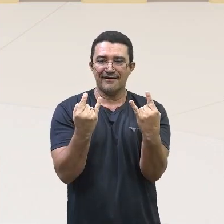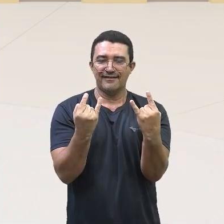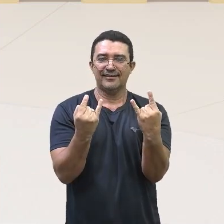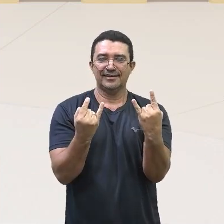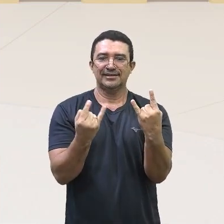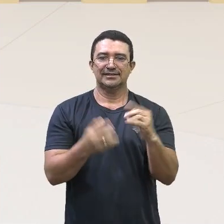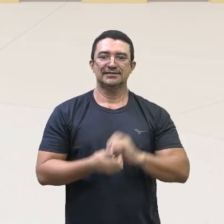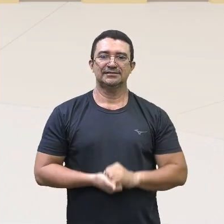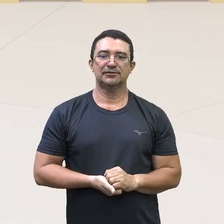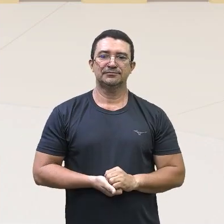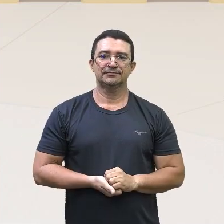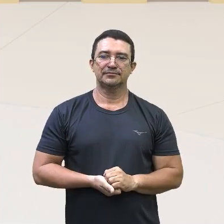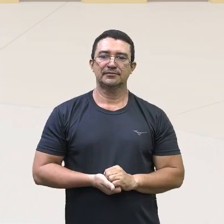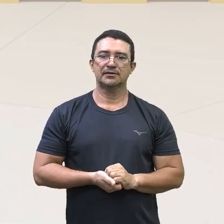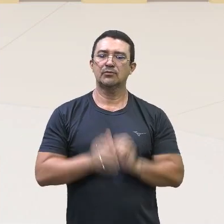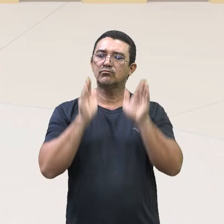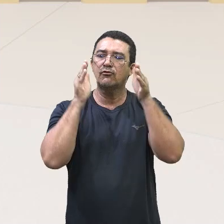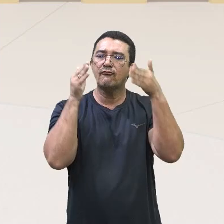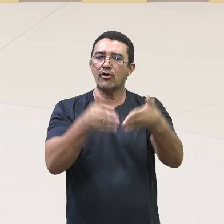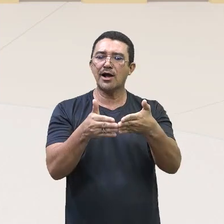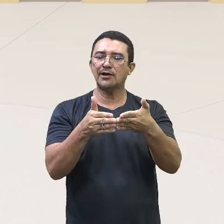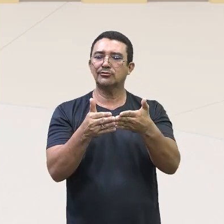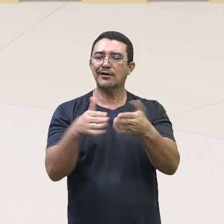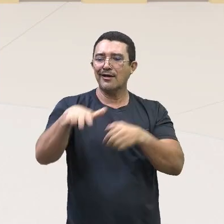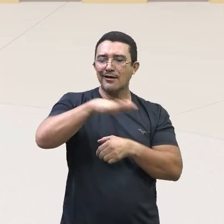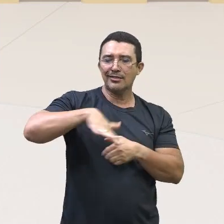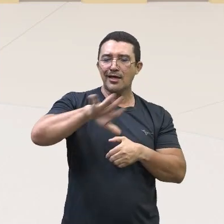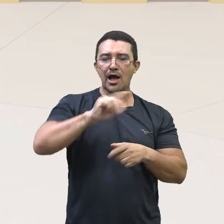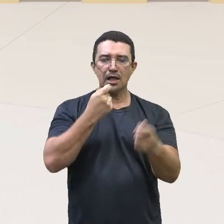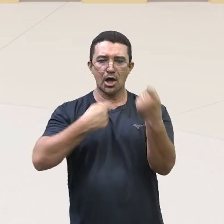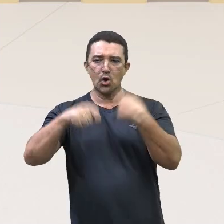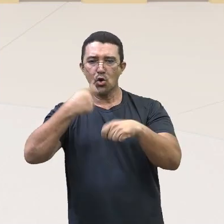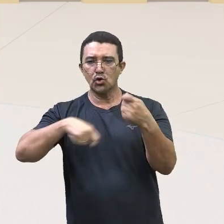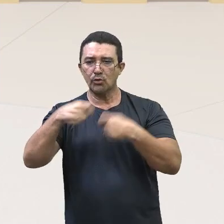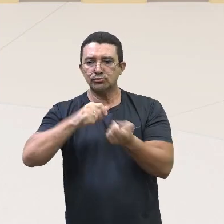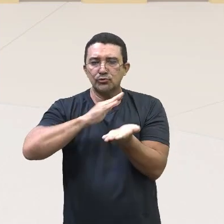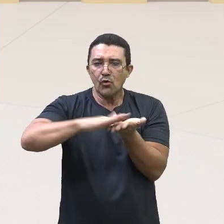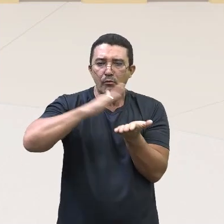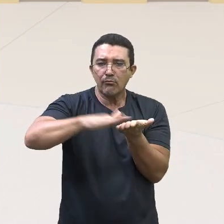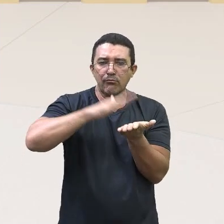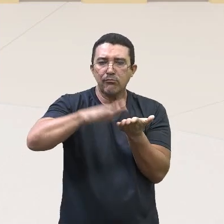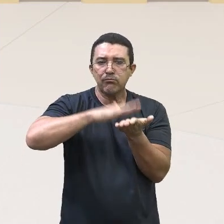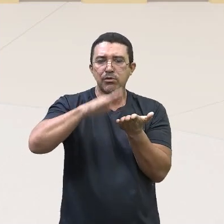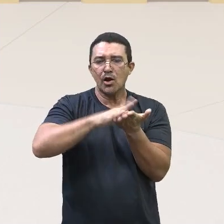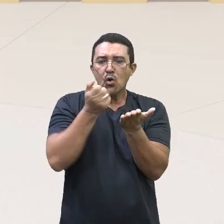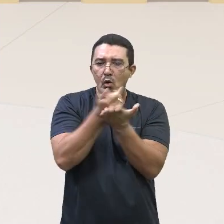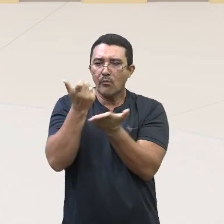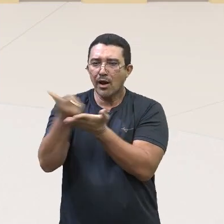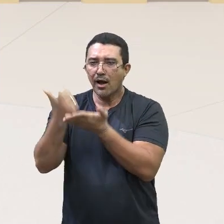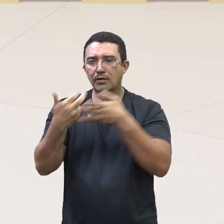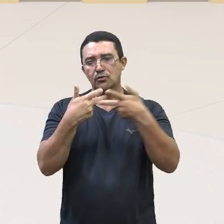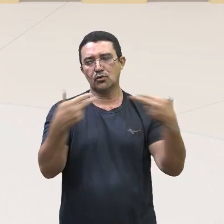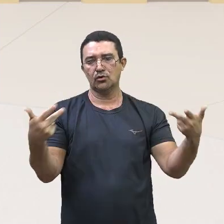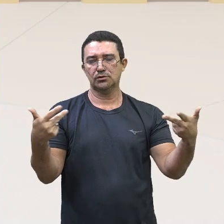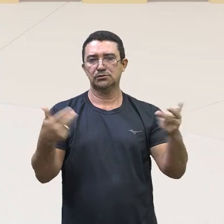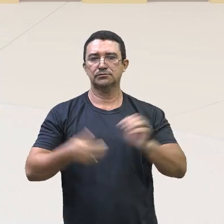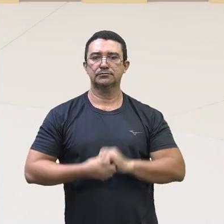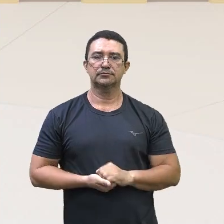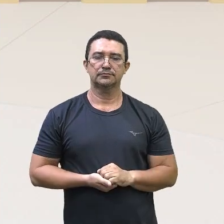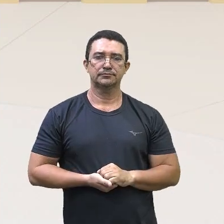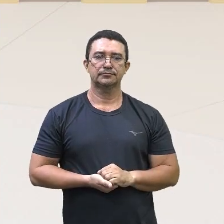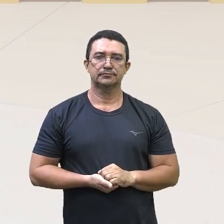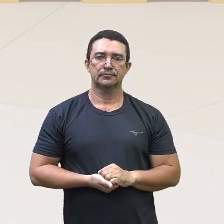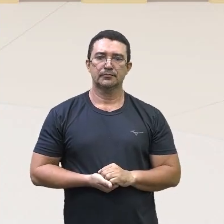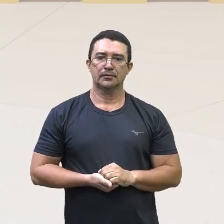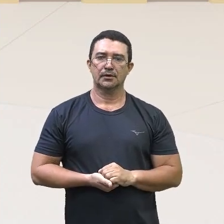a gente está vendo aqui que está focado muito para a questão econômica, de você consumir alguma coisa. Mas pode ter uma propaganda sem essa ideia